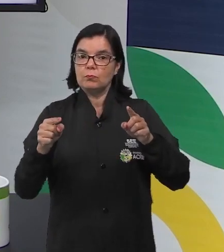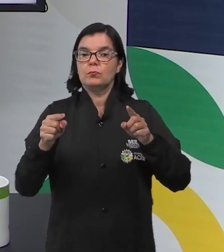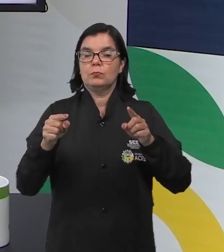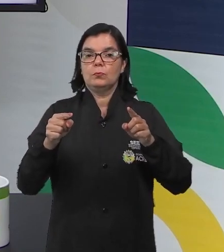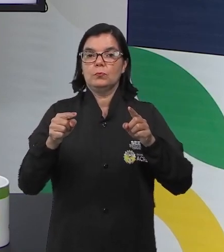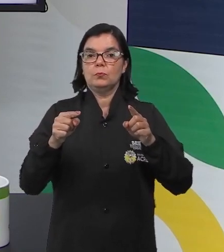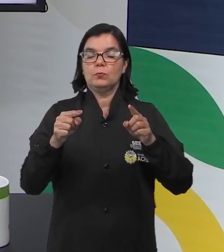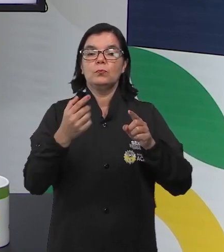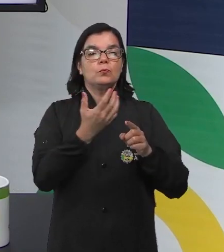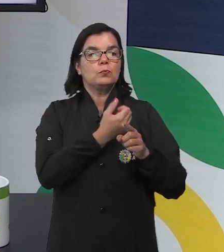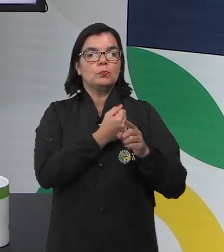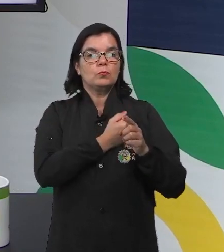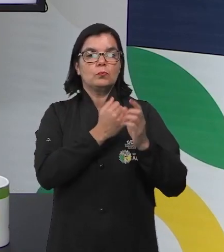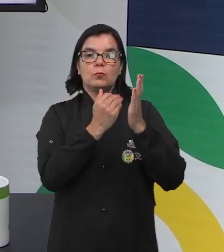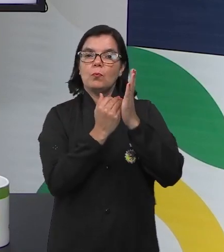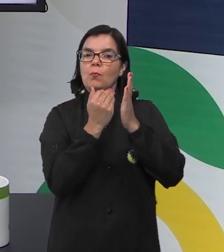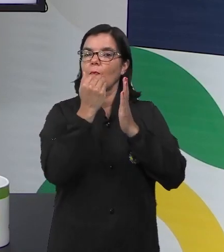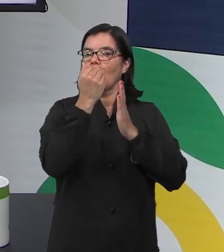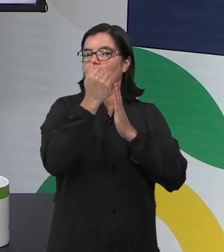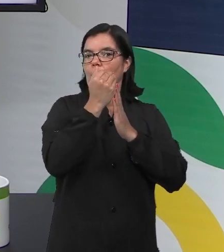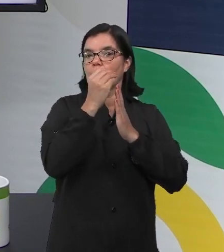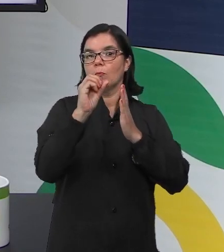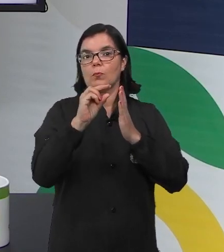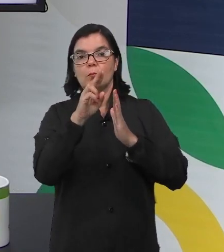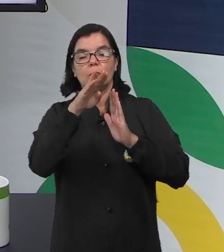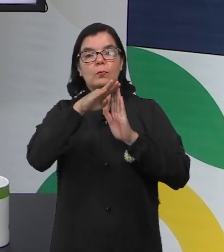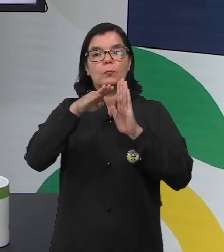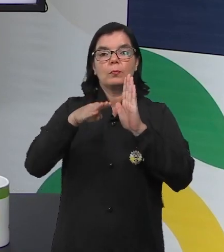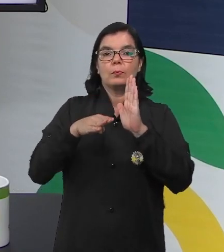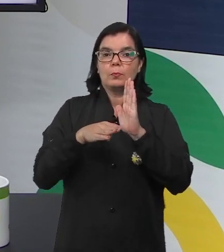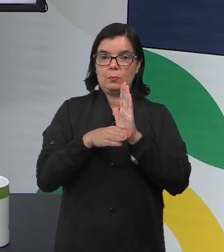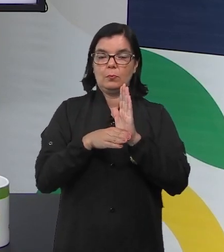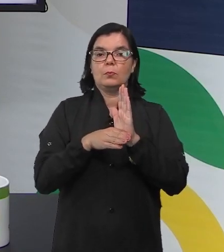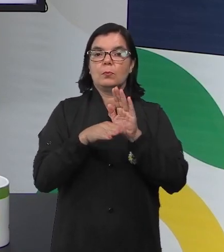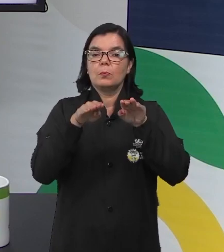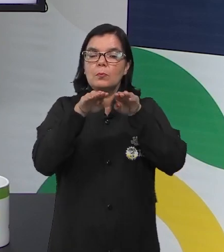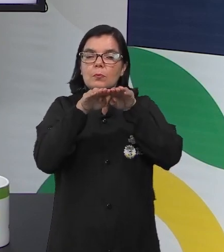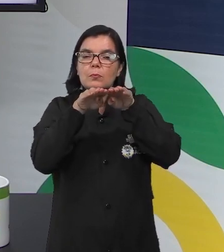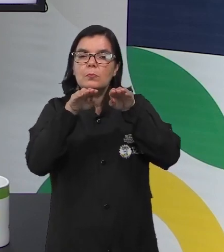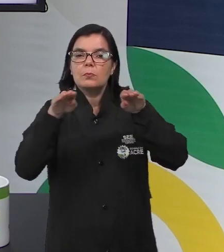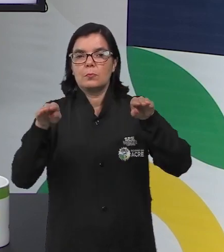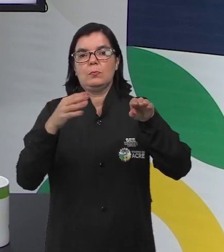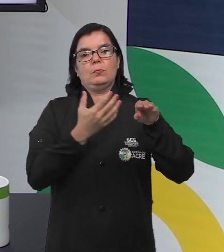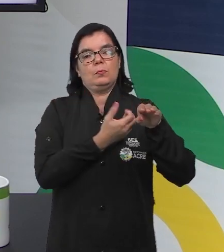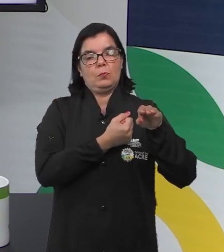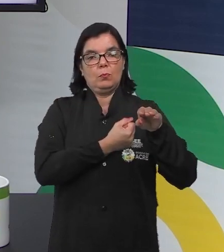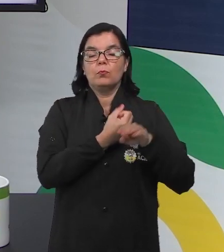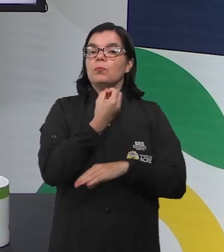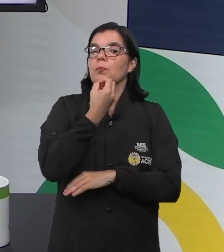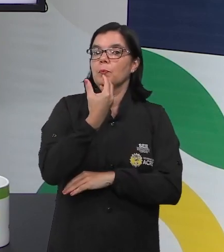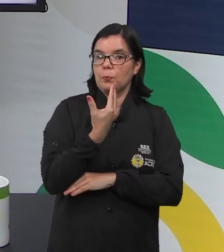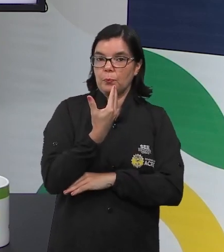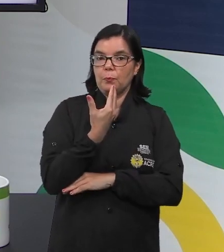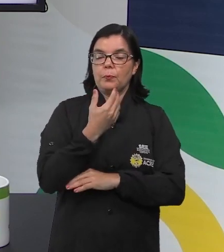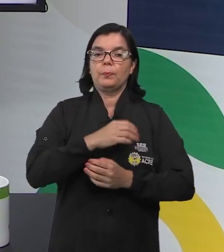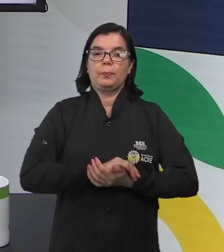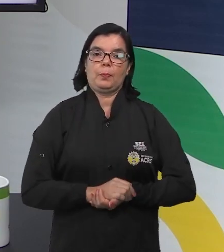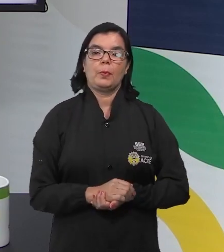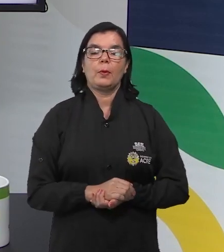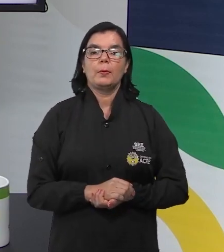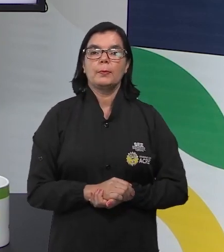muito discrepantes, vamos dizer assim. Eles são quase uniformes. Então, ela é boa nesses